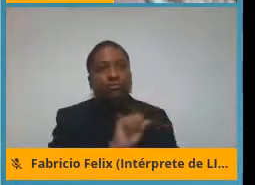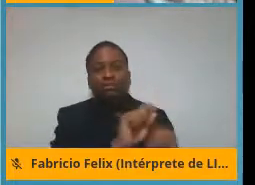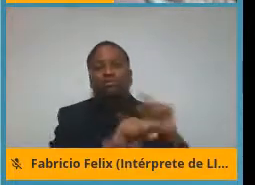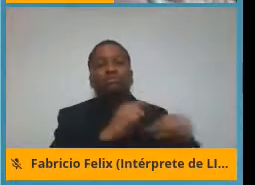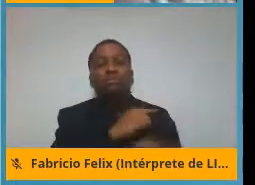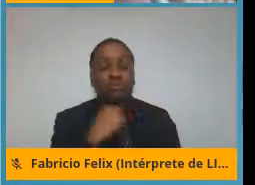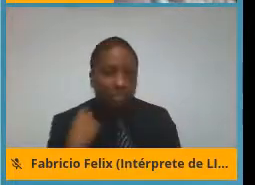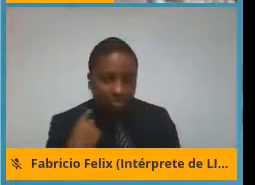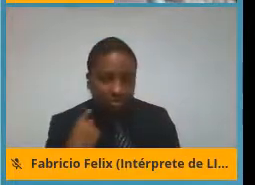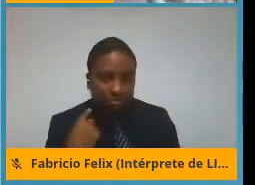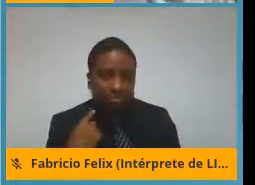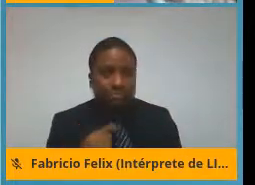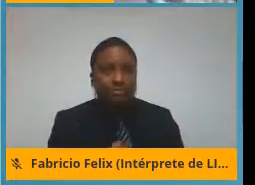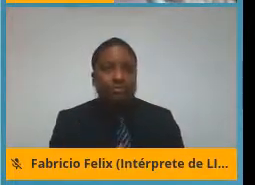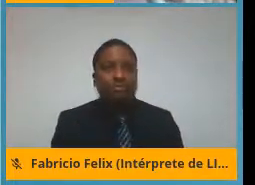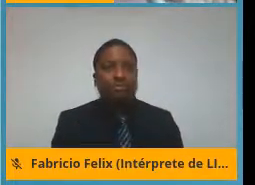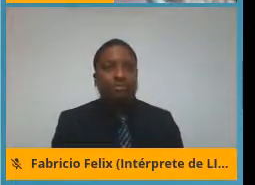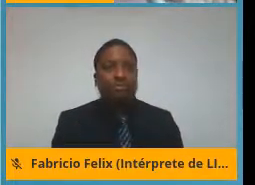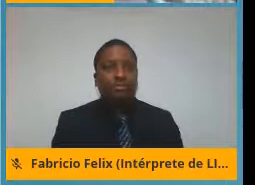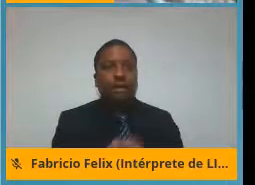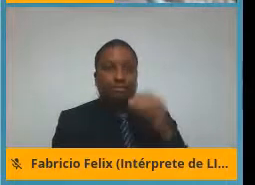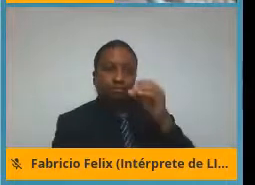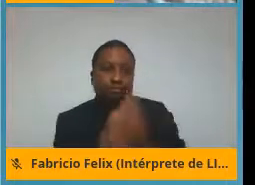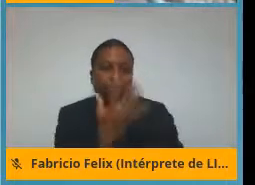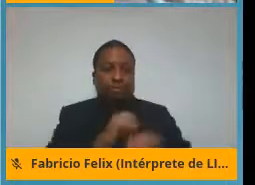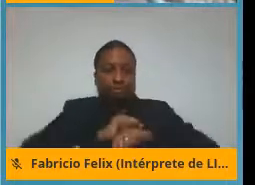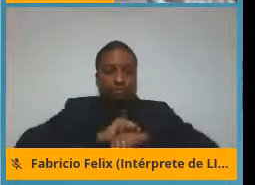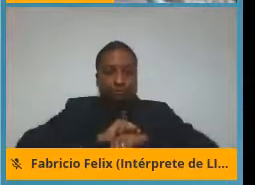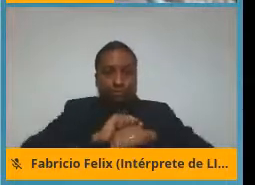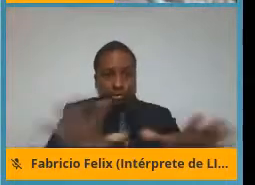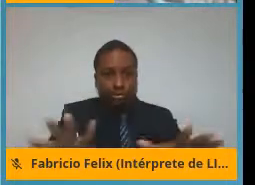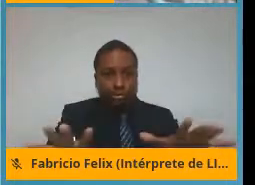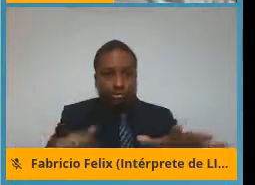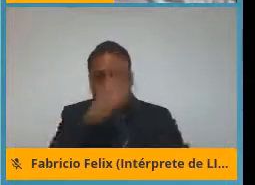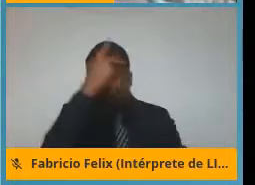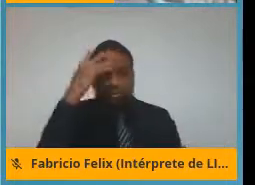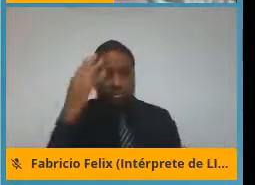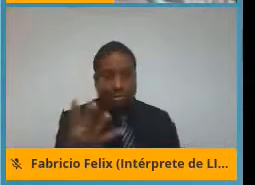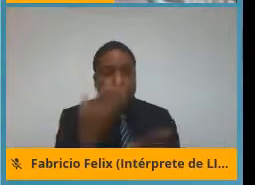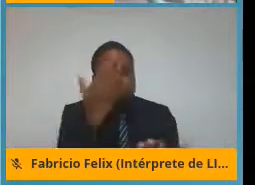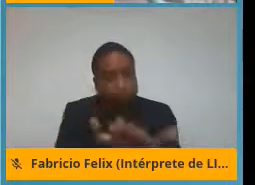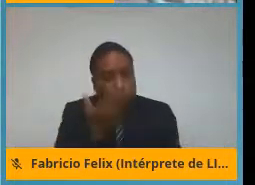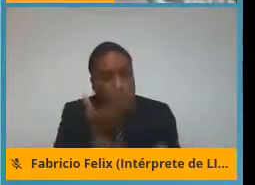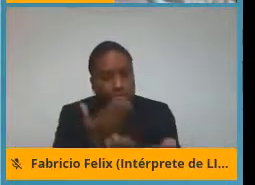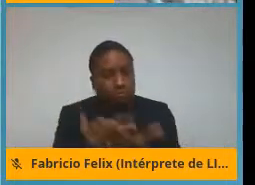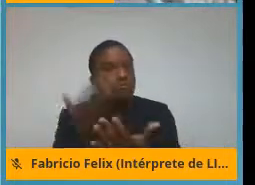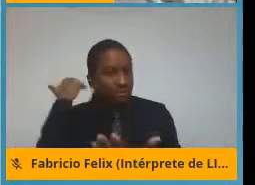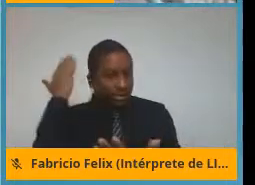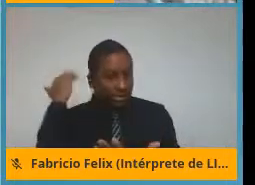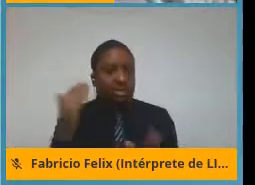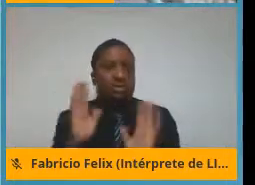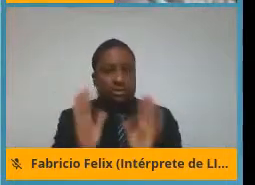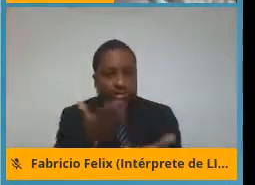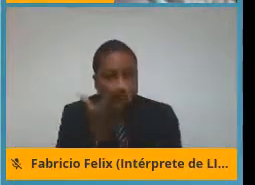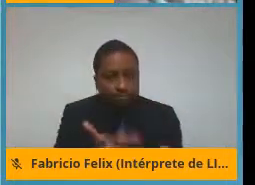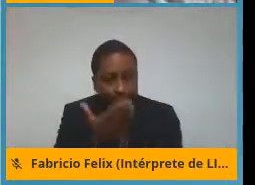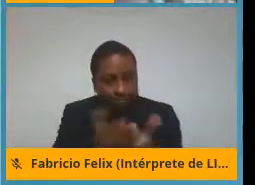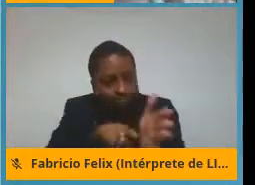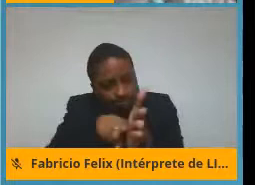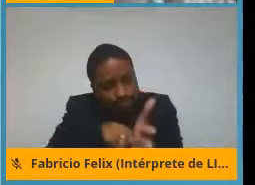inclusive. Esse surto desses 4 indignados foi bem estudado na época, foi